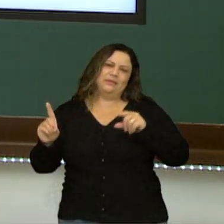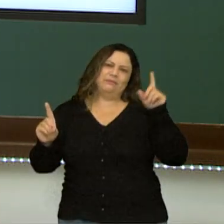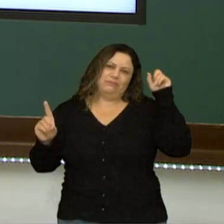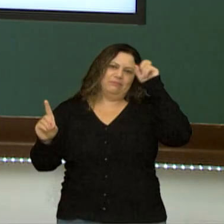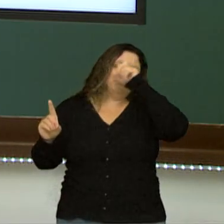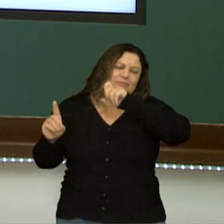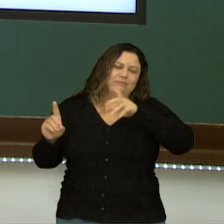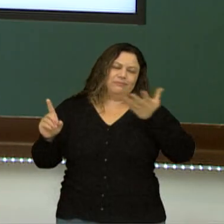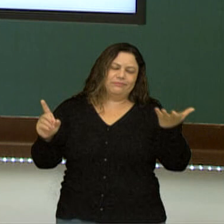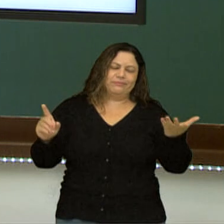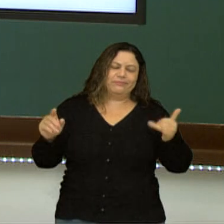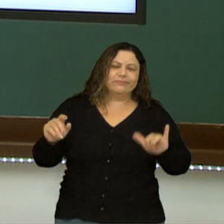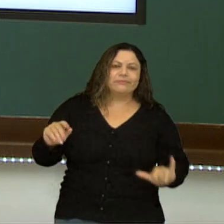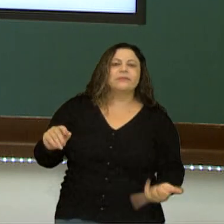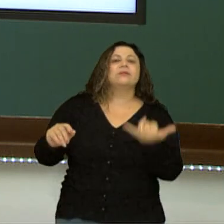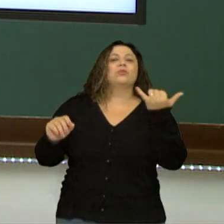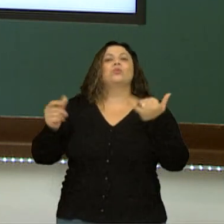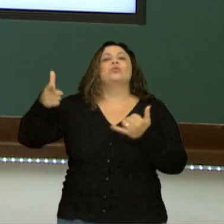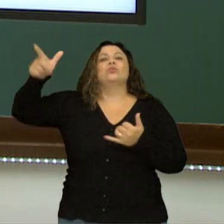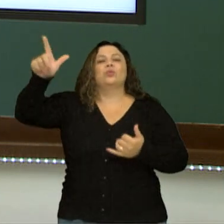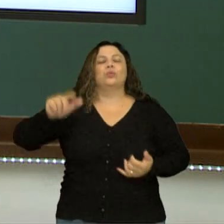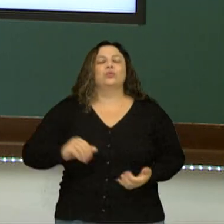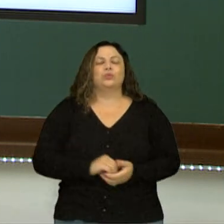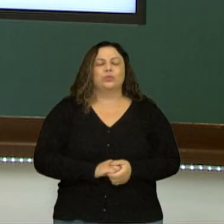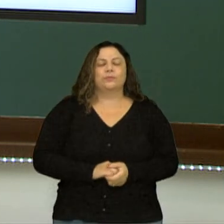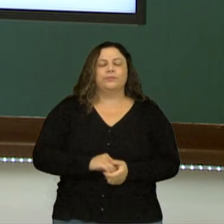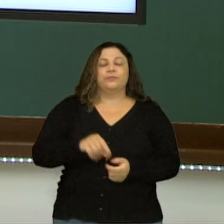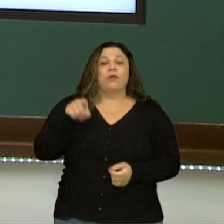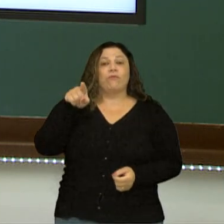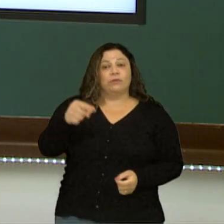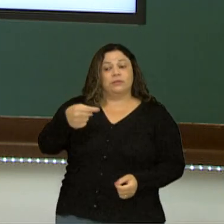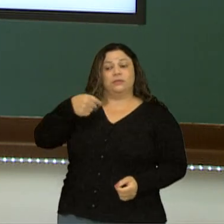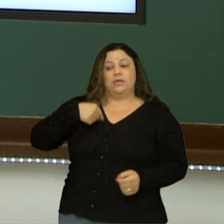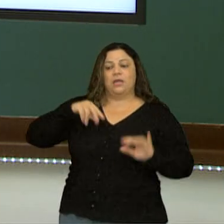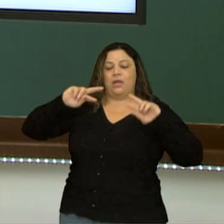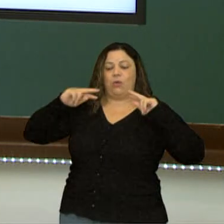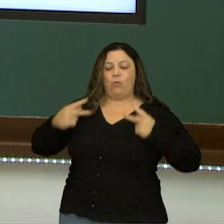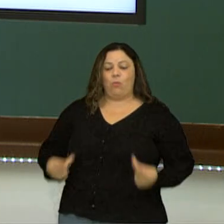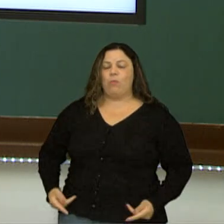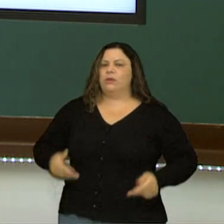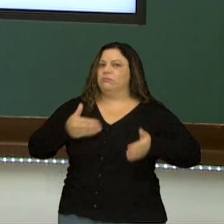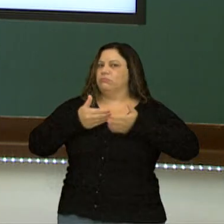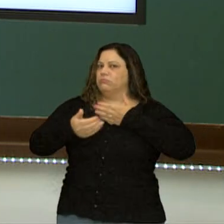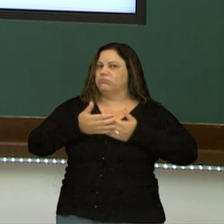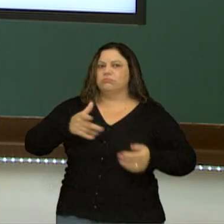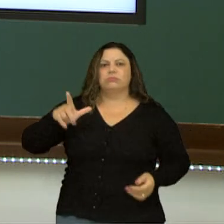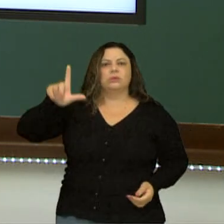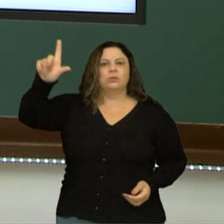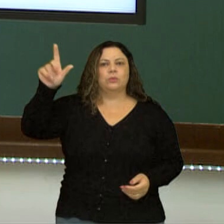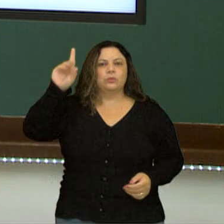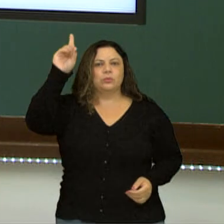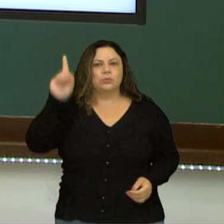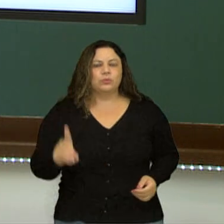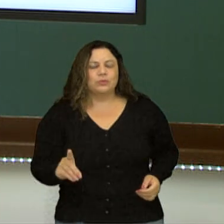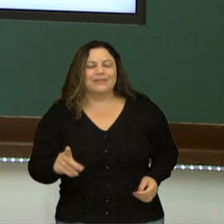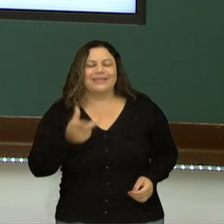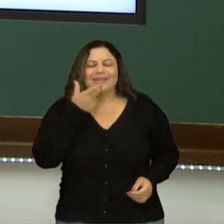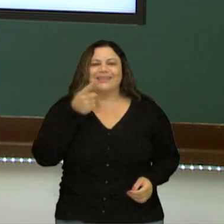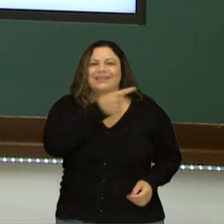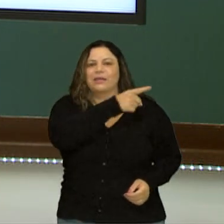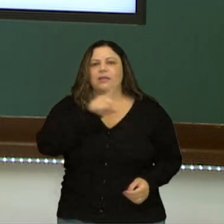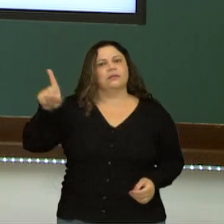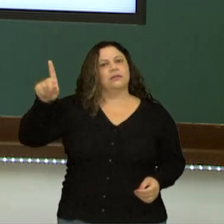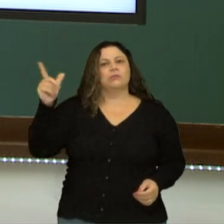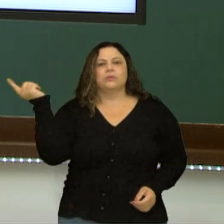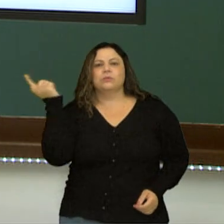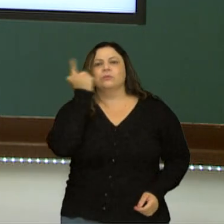eu, você ou qualquer outro humano tem um direito negado, que seja, para você conseguir conquistar e fazer valer